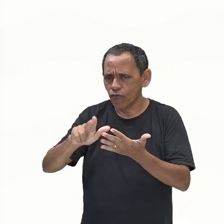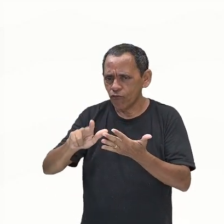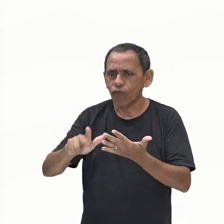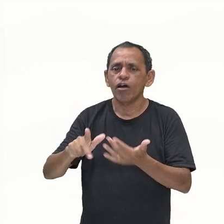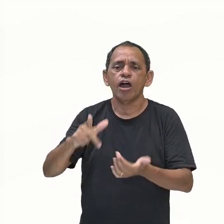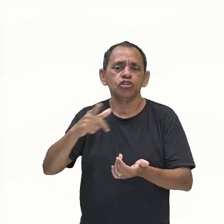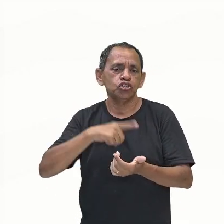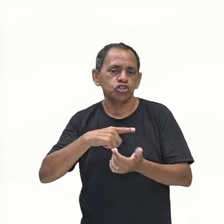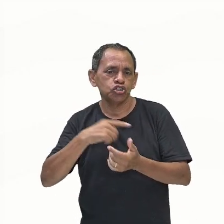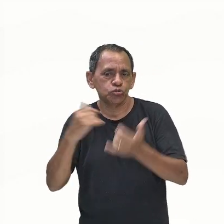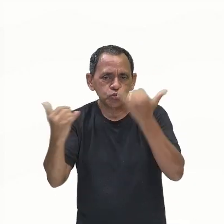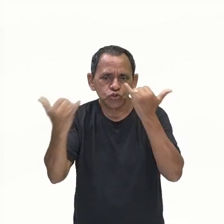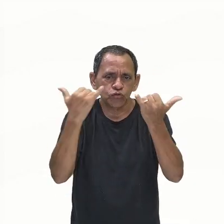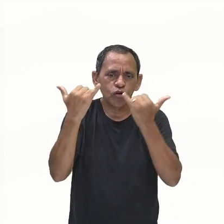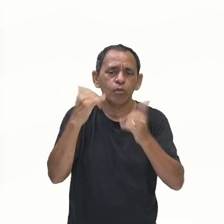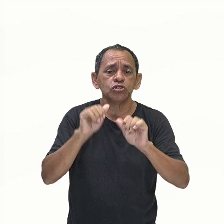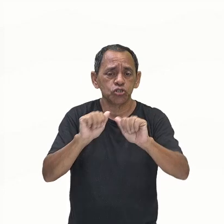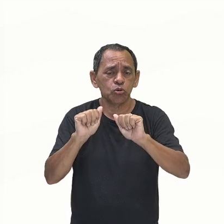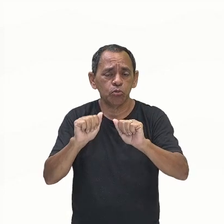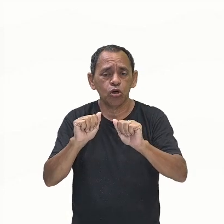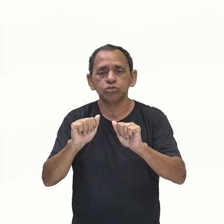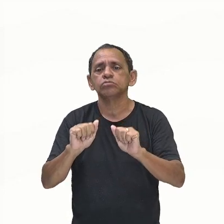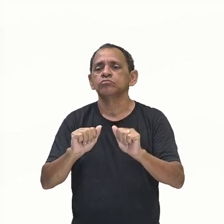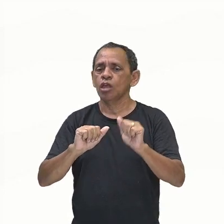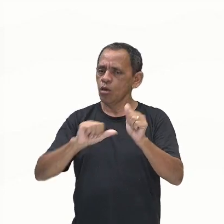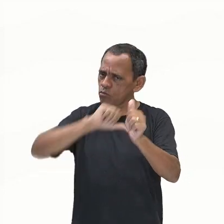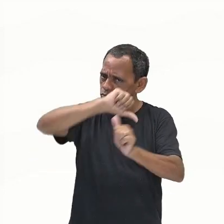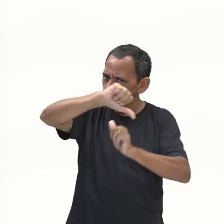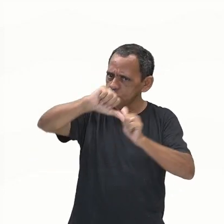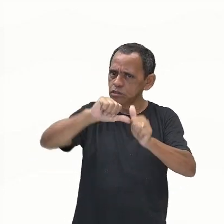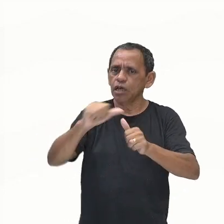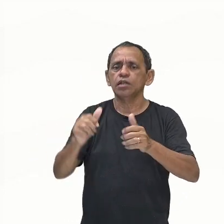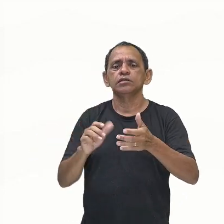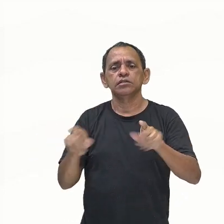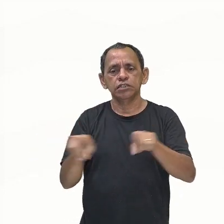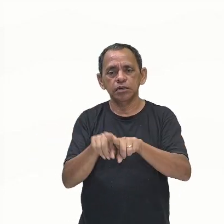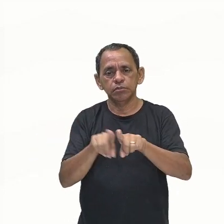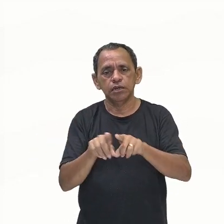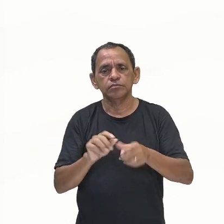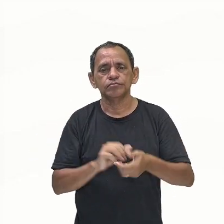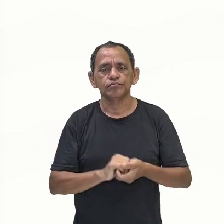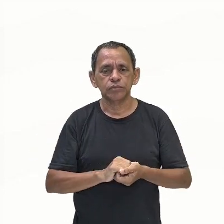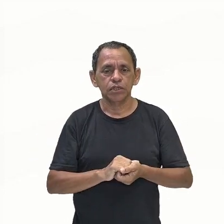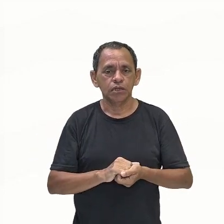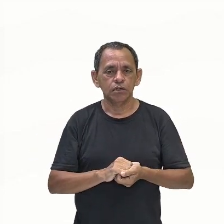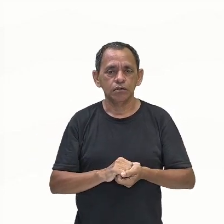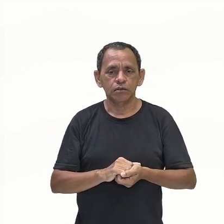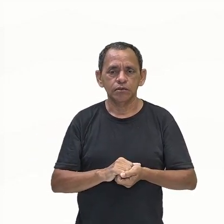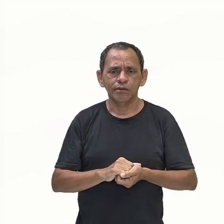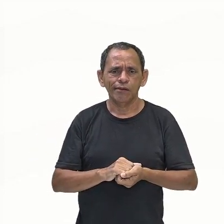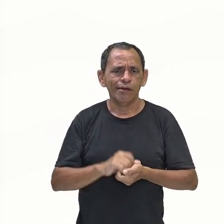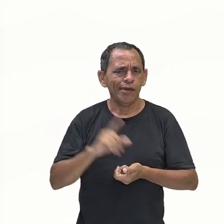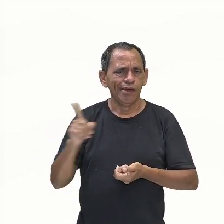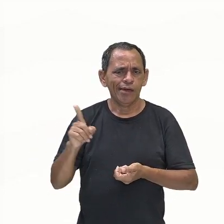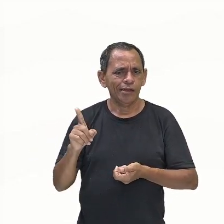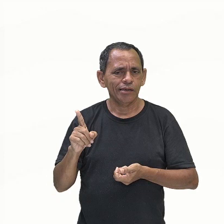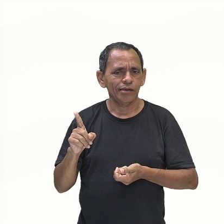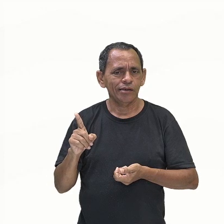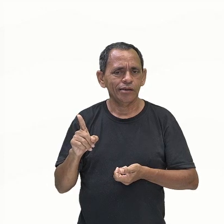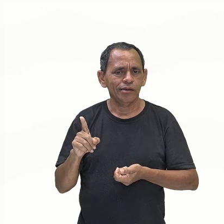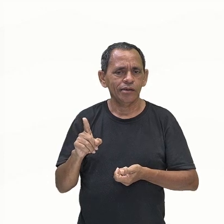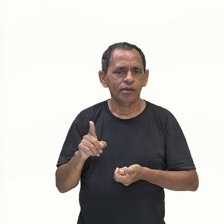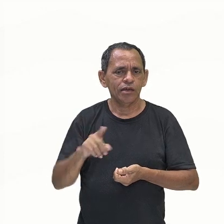Enquanto ferramenta aí das novas geotecnologias. E ele não funciona única e exclusivamente no